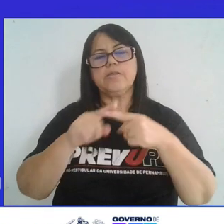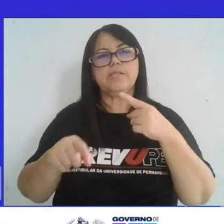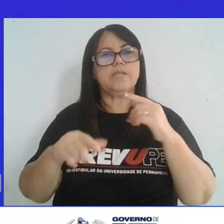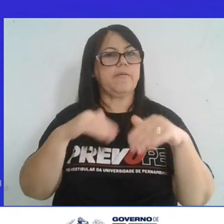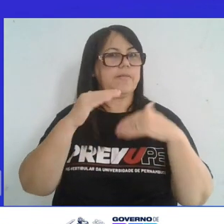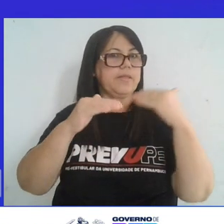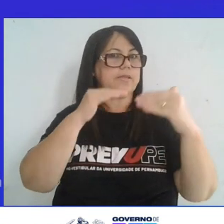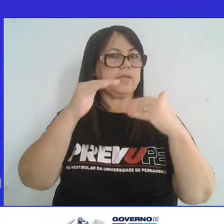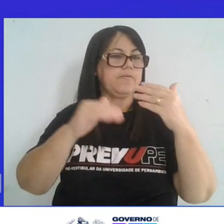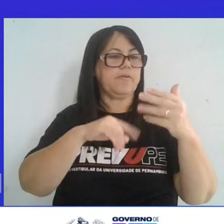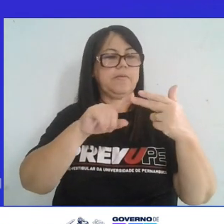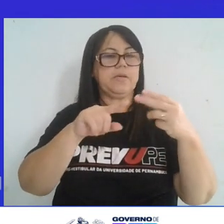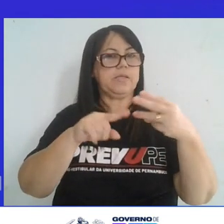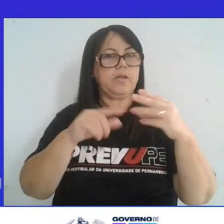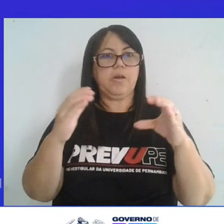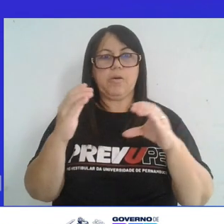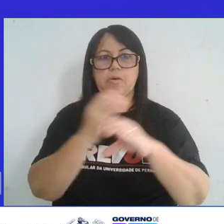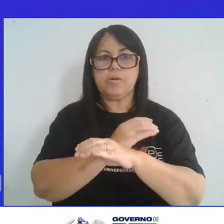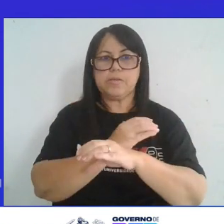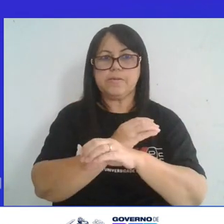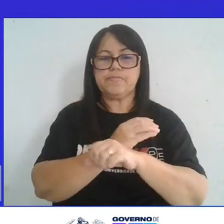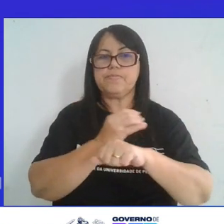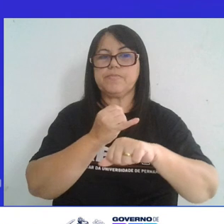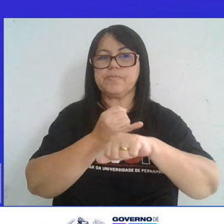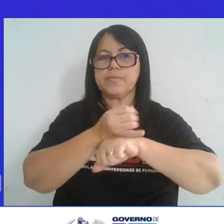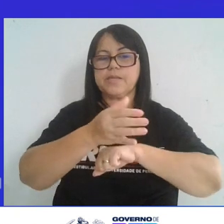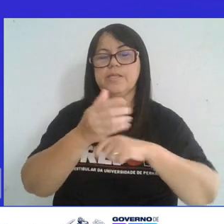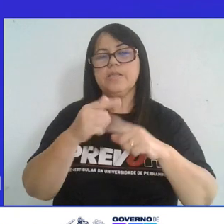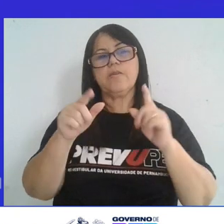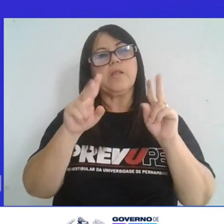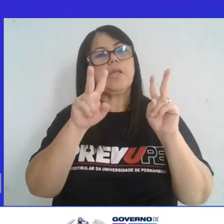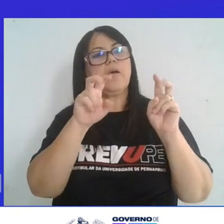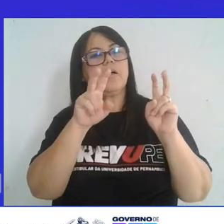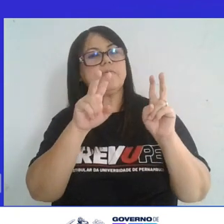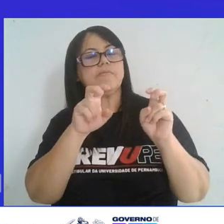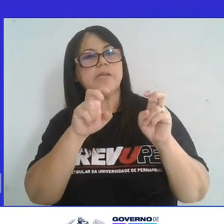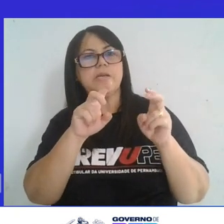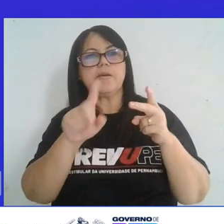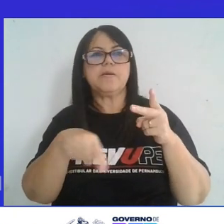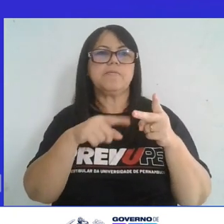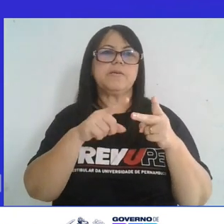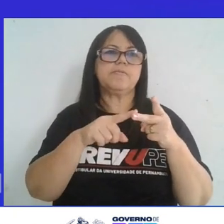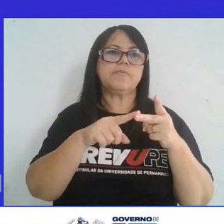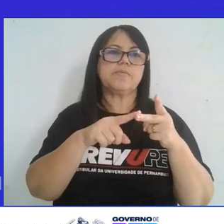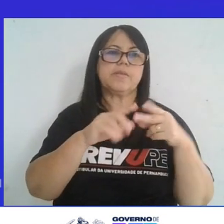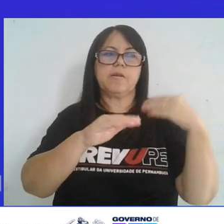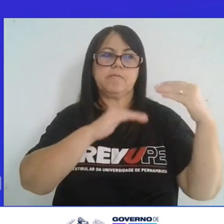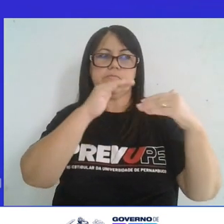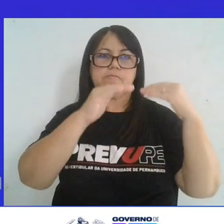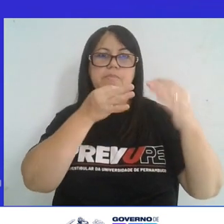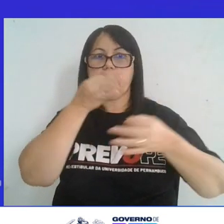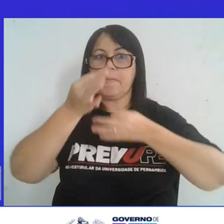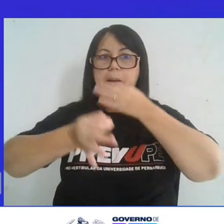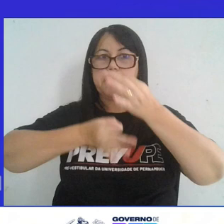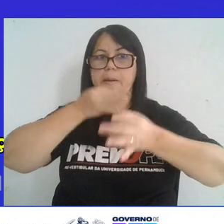uma conclusão, né? Onde na introdução você tem o tema, tem uma tese, né? Um ponto de vista, desenvolvimento,